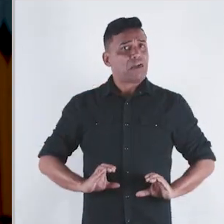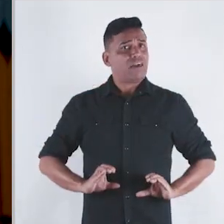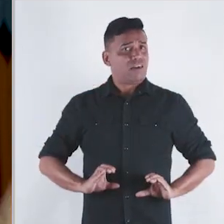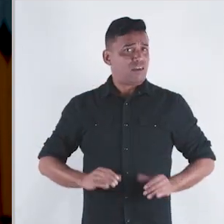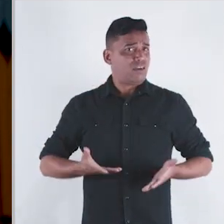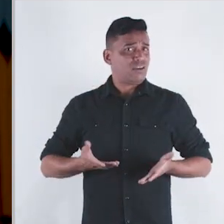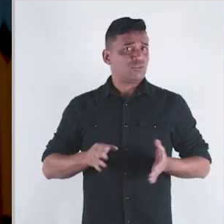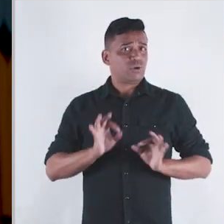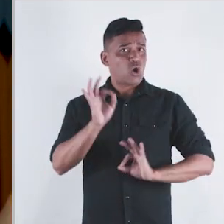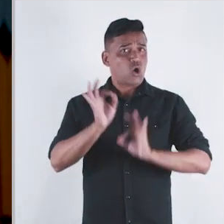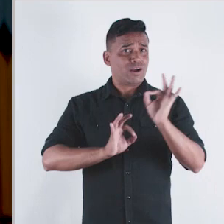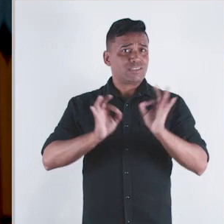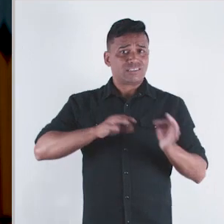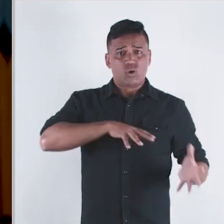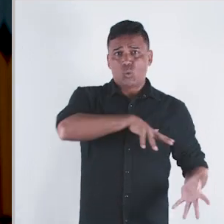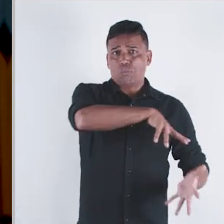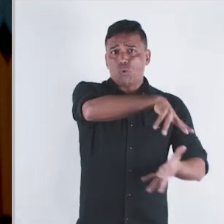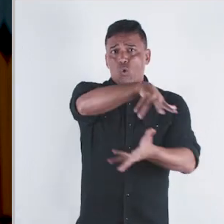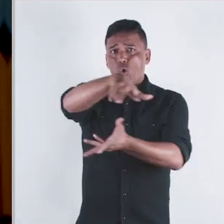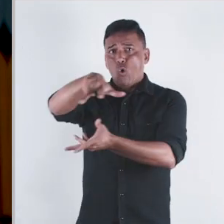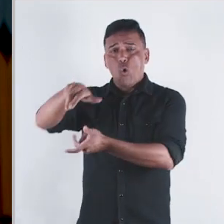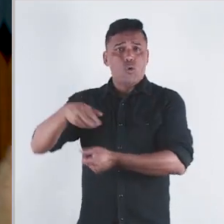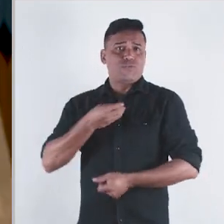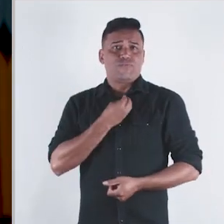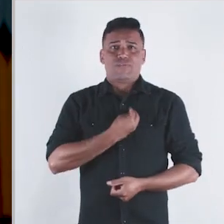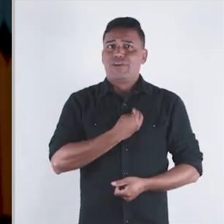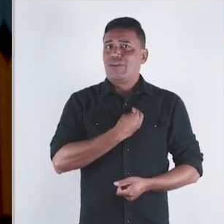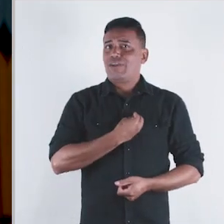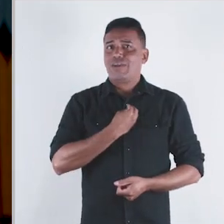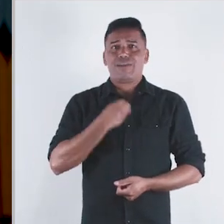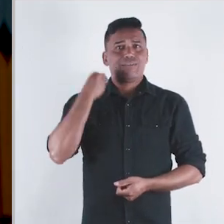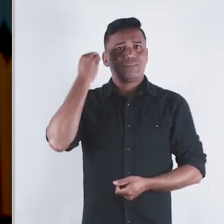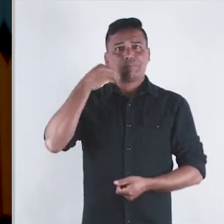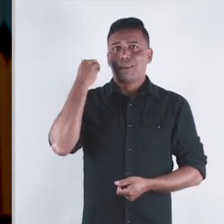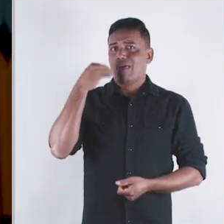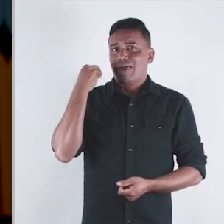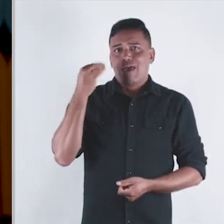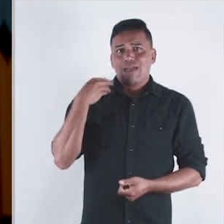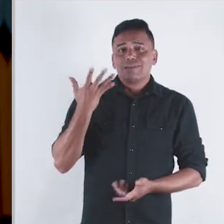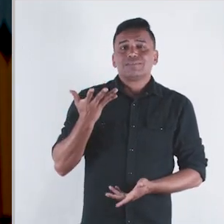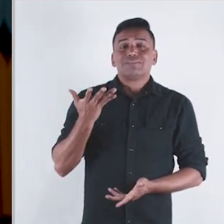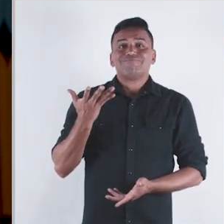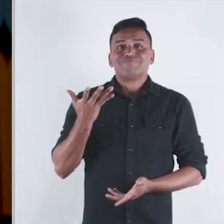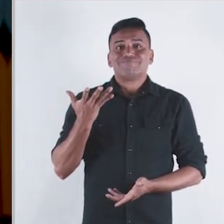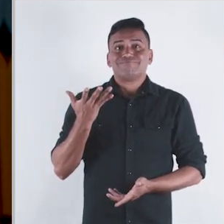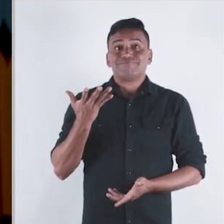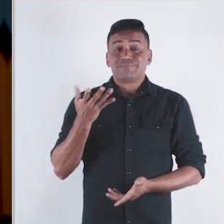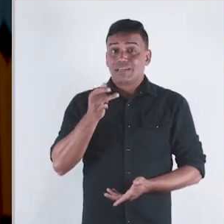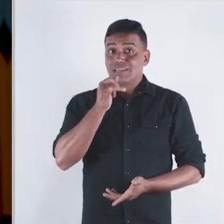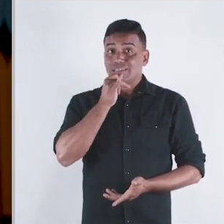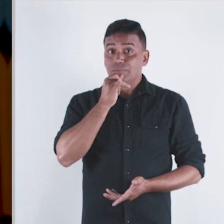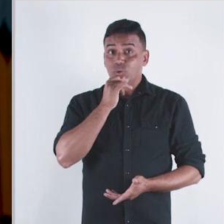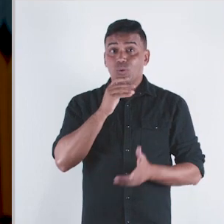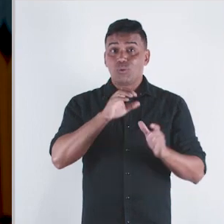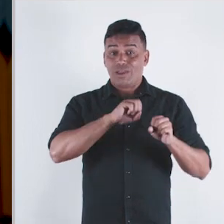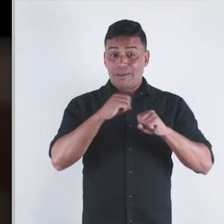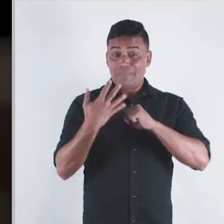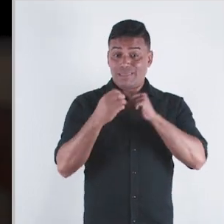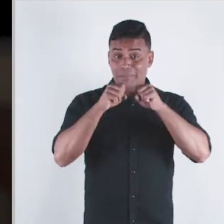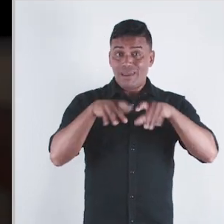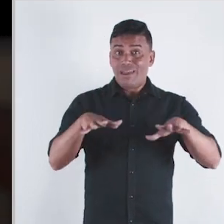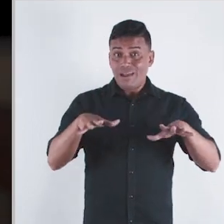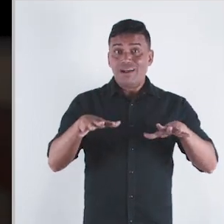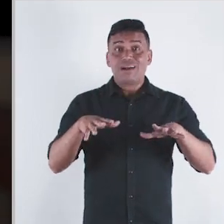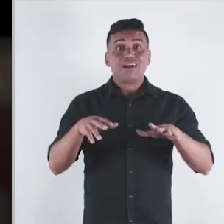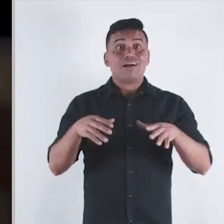com essa reorganização da vida, né, das experiências, a partir dessa experiência remota com a pandemia, se